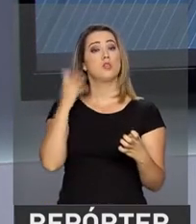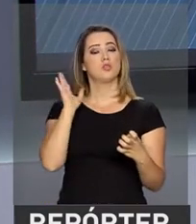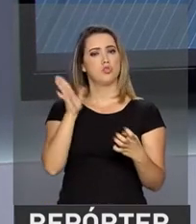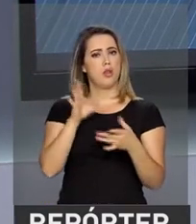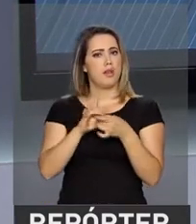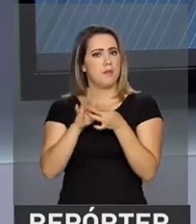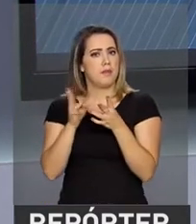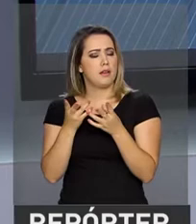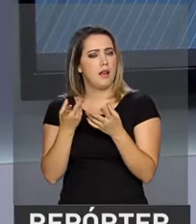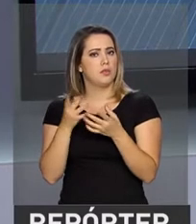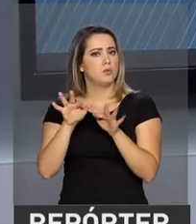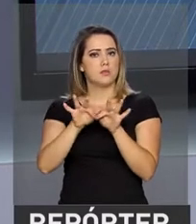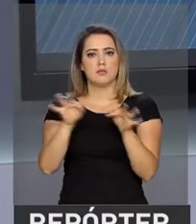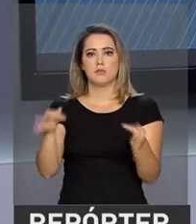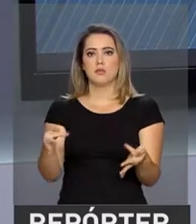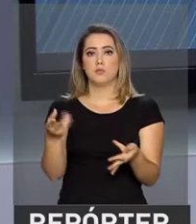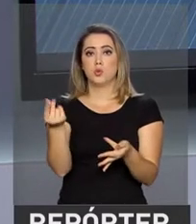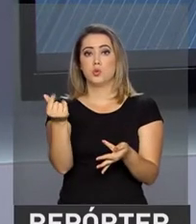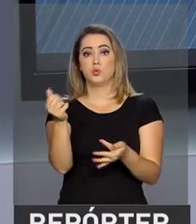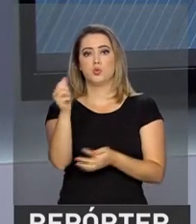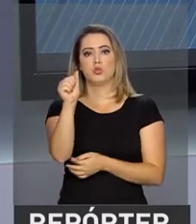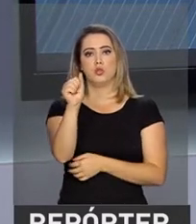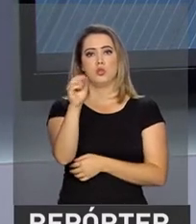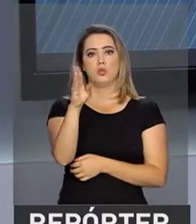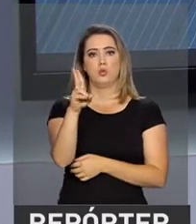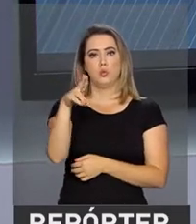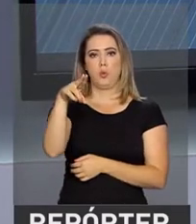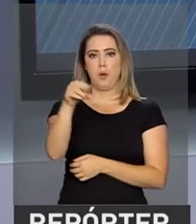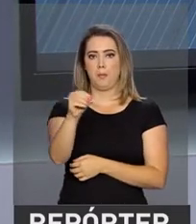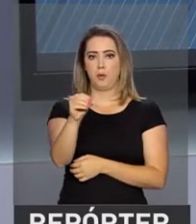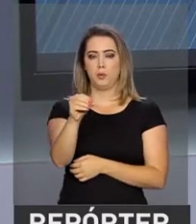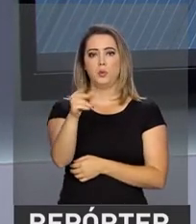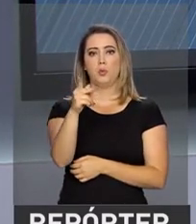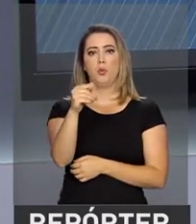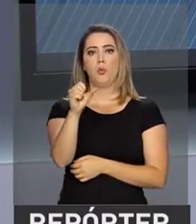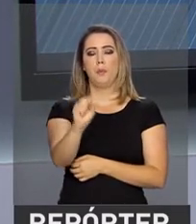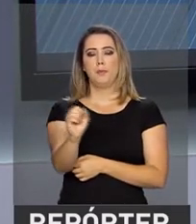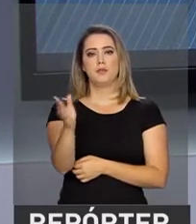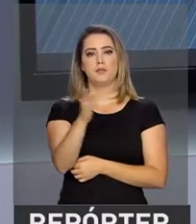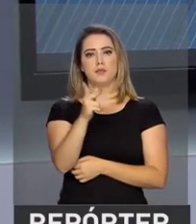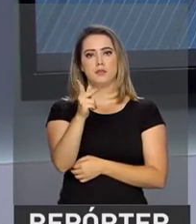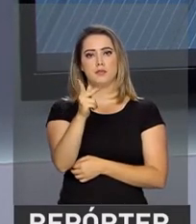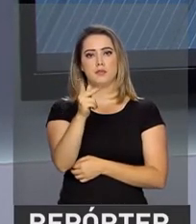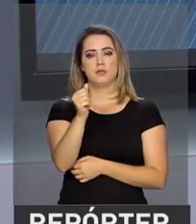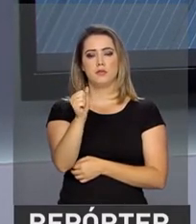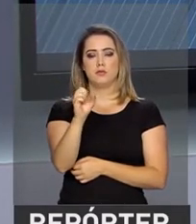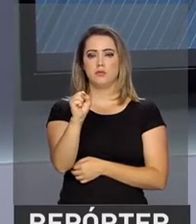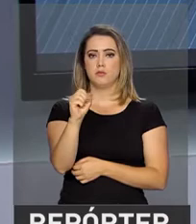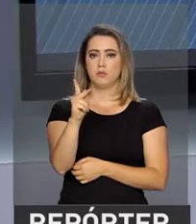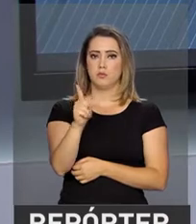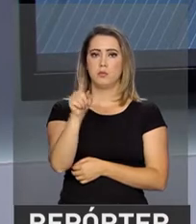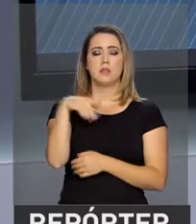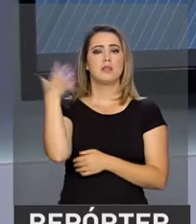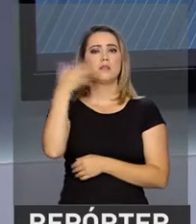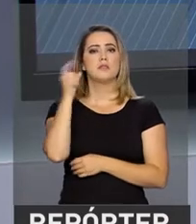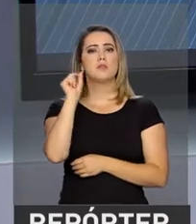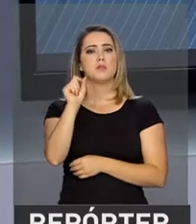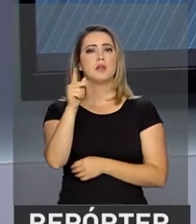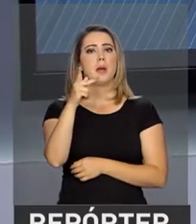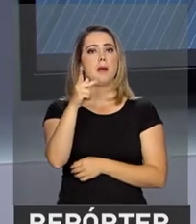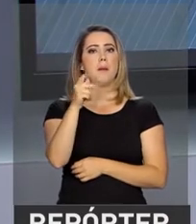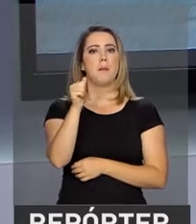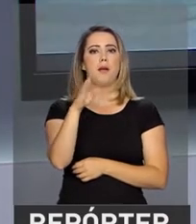receber automaticamente o dinheiro do abono salarial pis/pasep quem vai explicar pra gente como isso vai funcionar é o repórter pablo